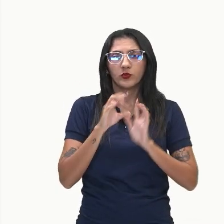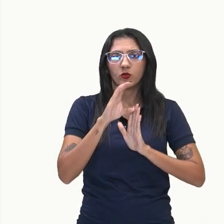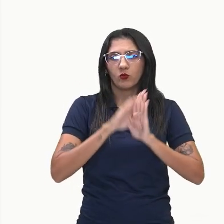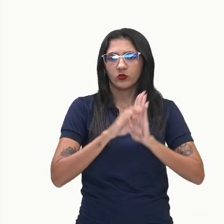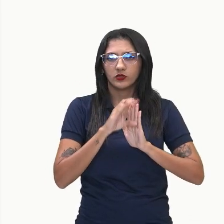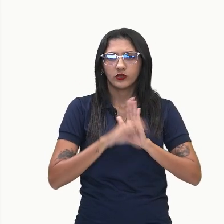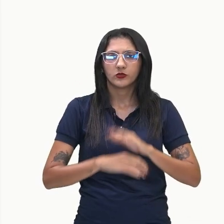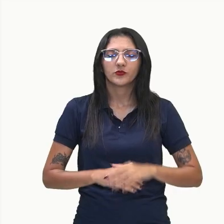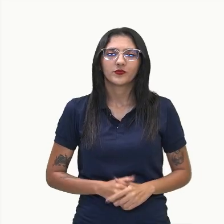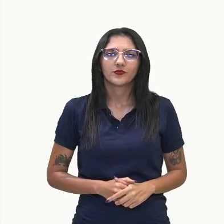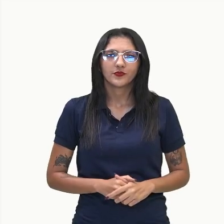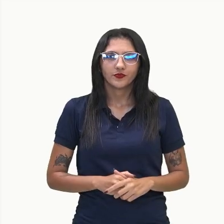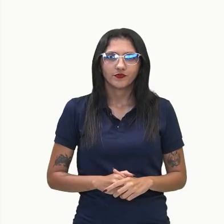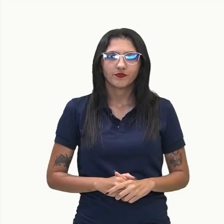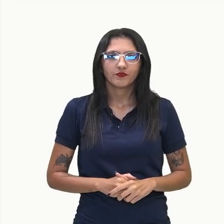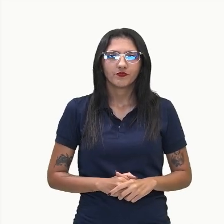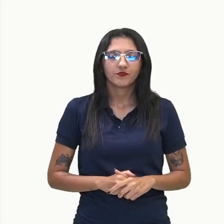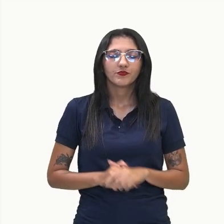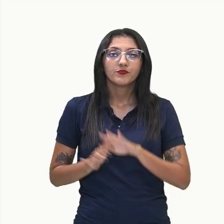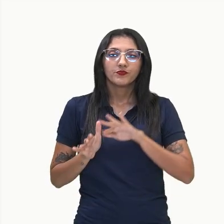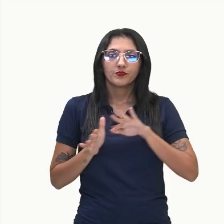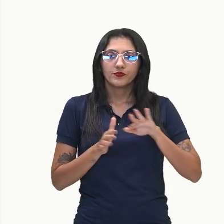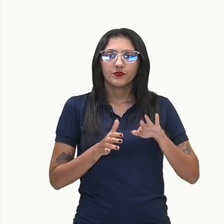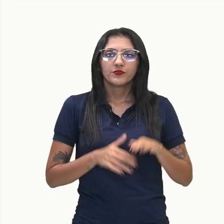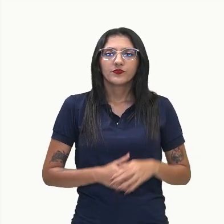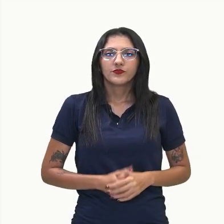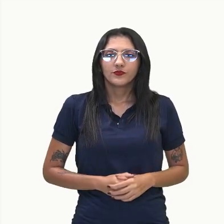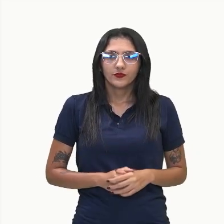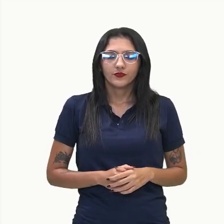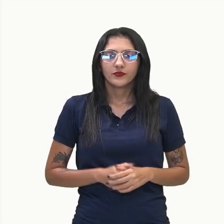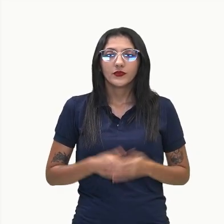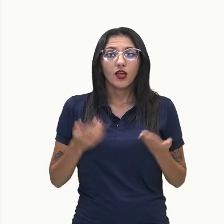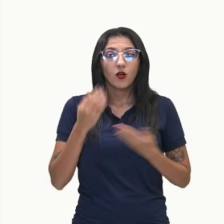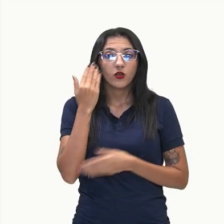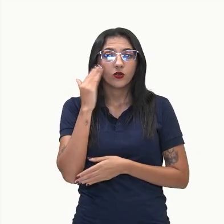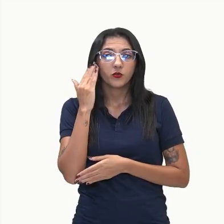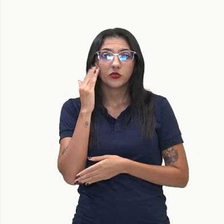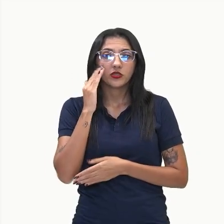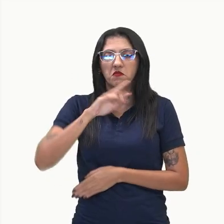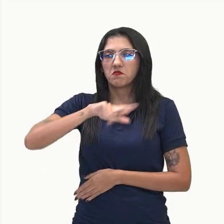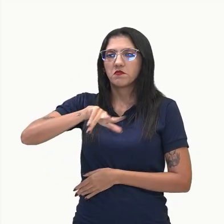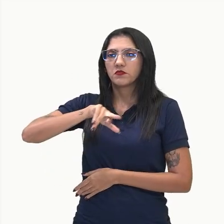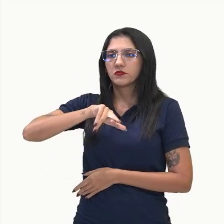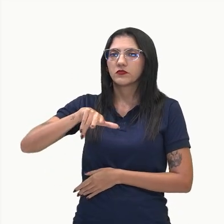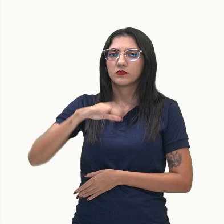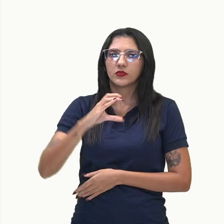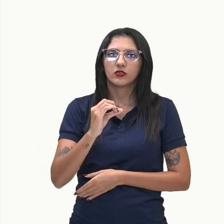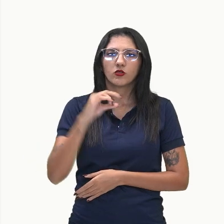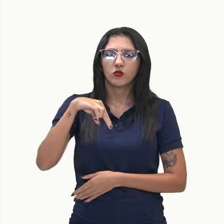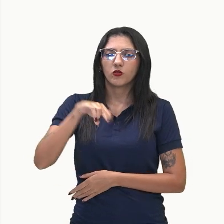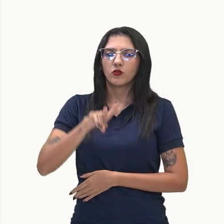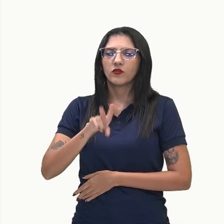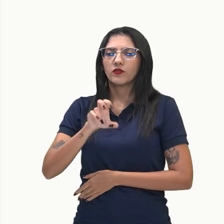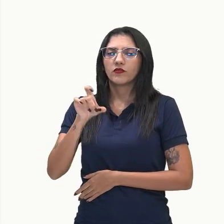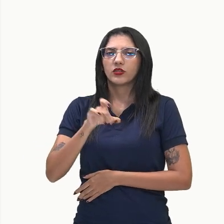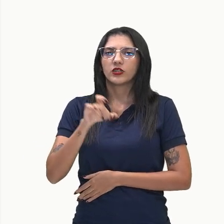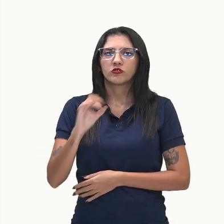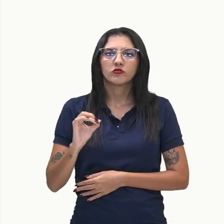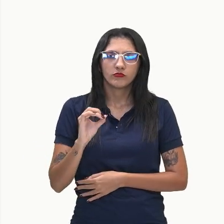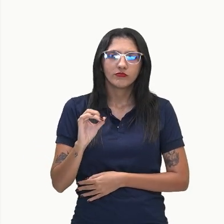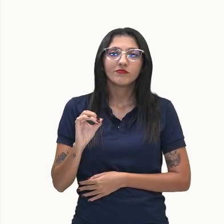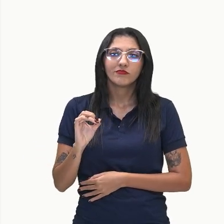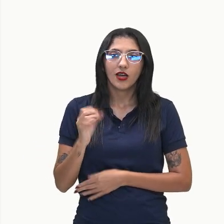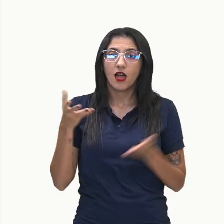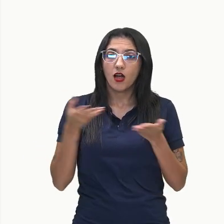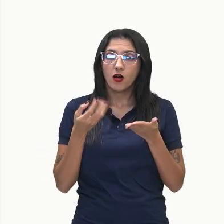convexo. Vamos agora entender o conceito de não convexo. Cada polígono a seguir é não